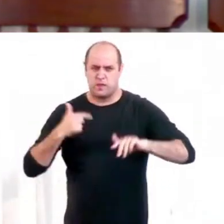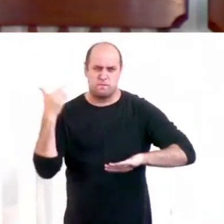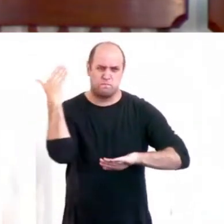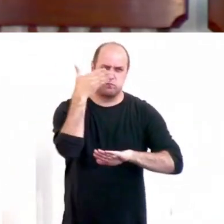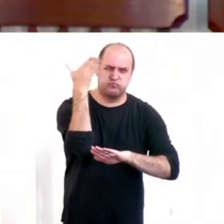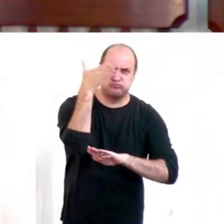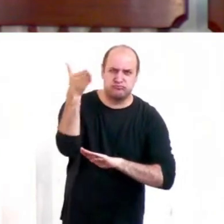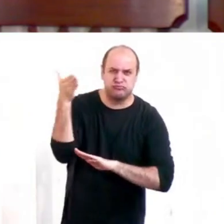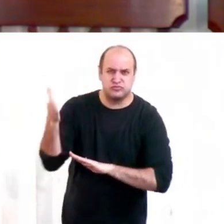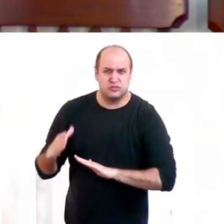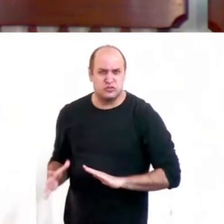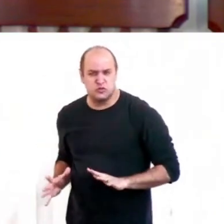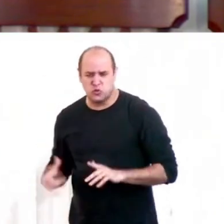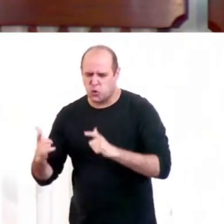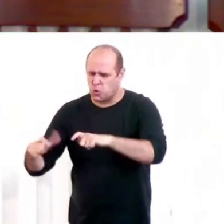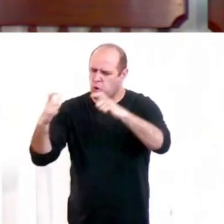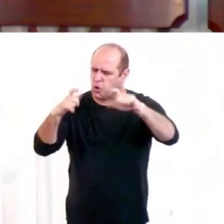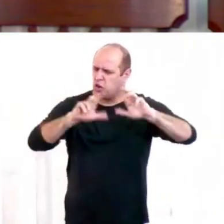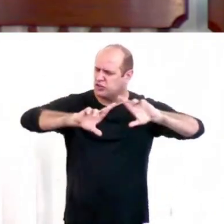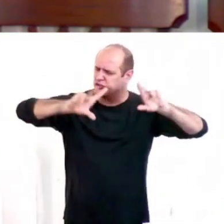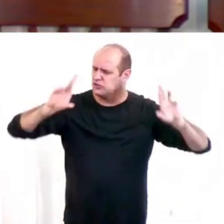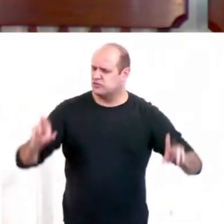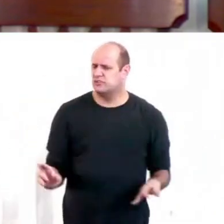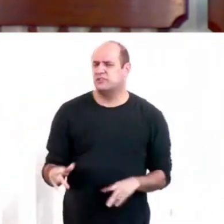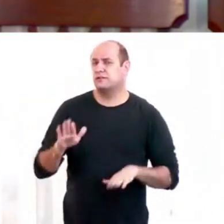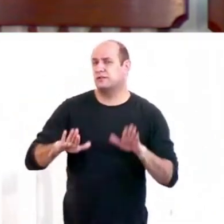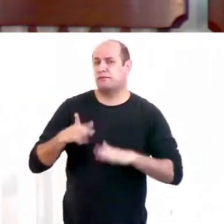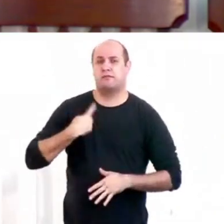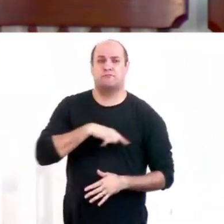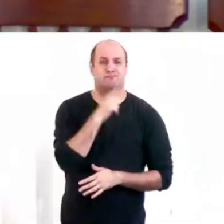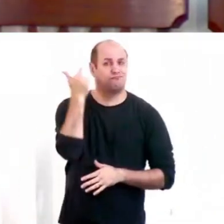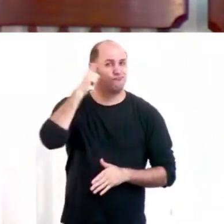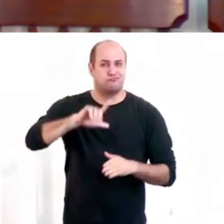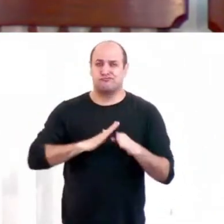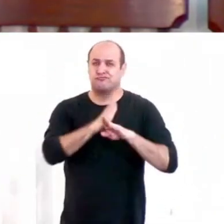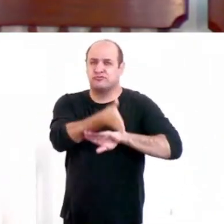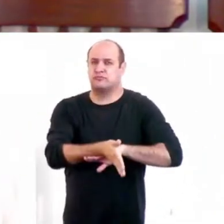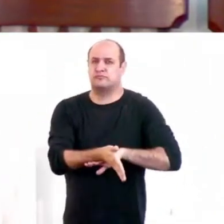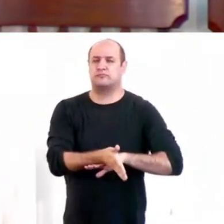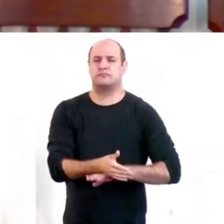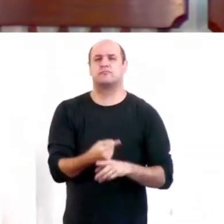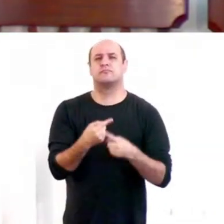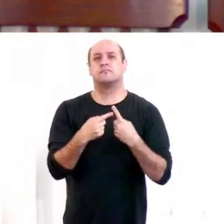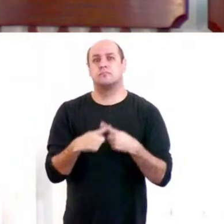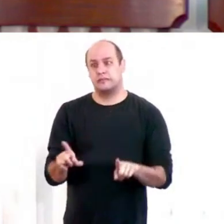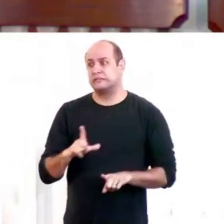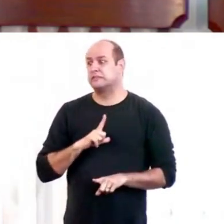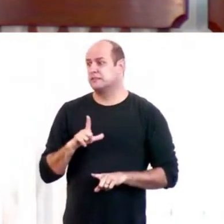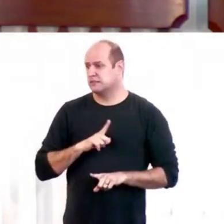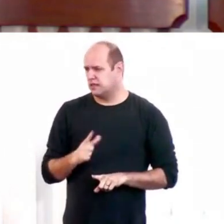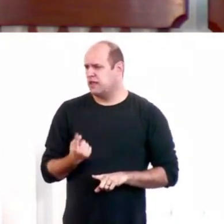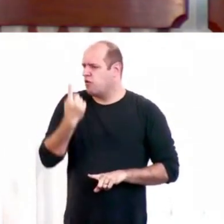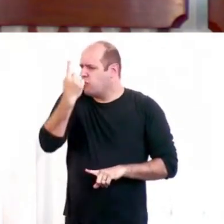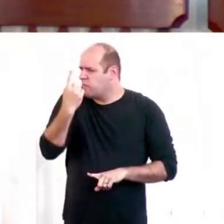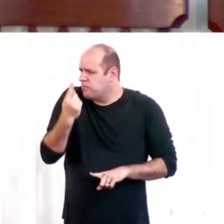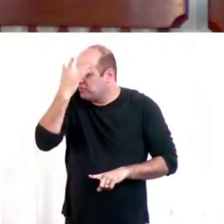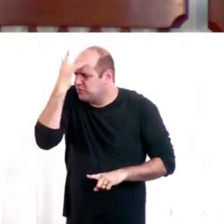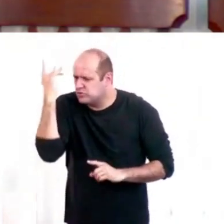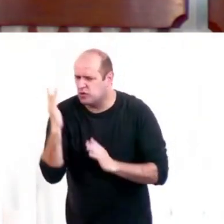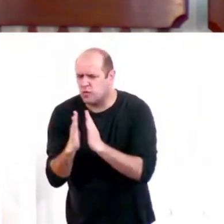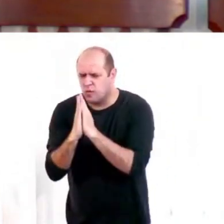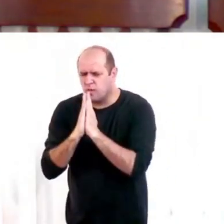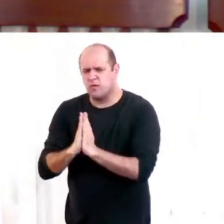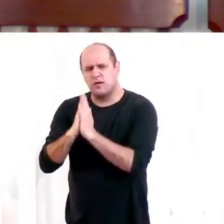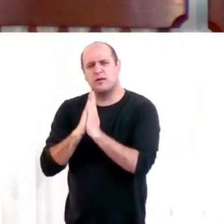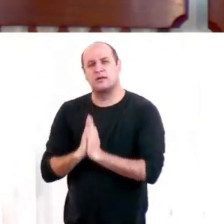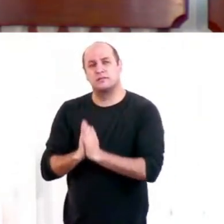lugares aonde às vezes não conseguimos entrar, mas tem um irmão que estava orando para que o Evangelho